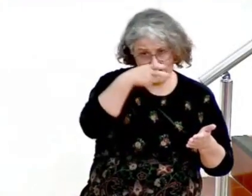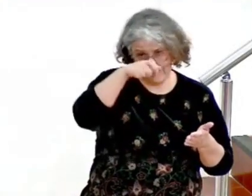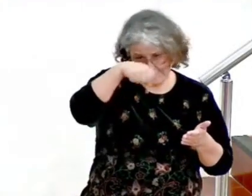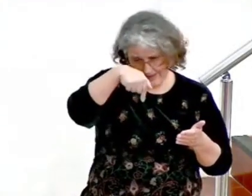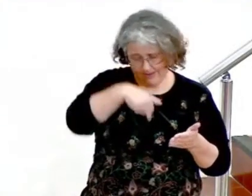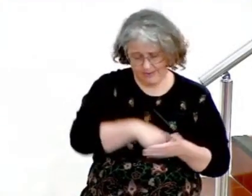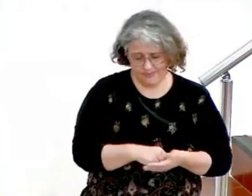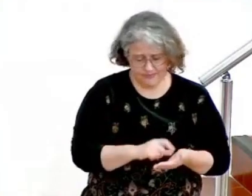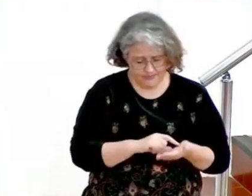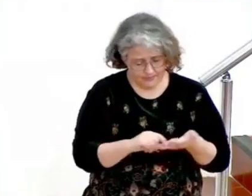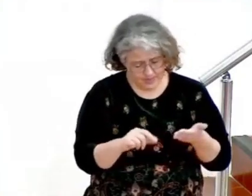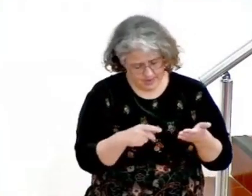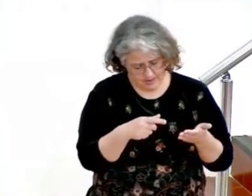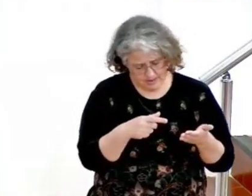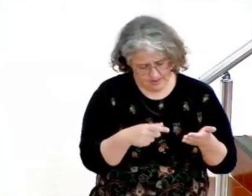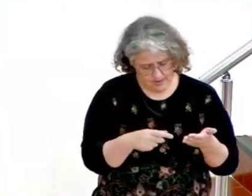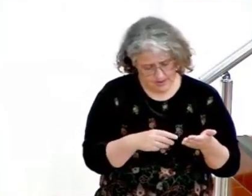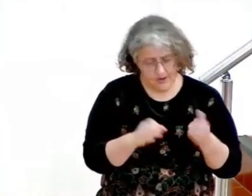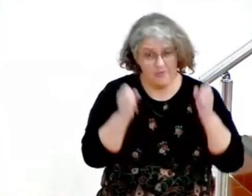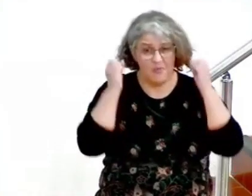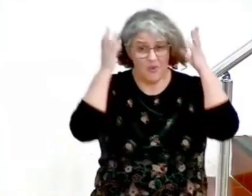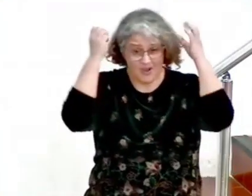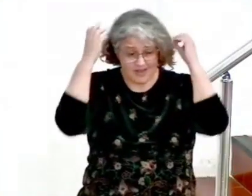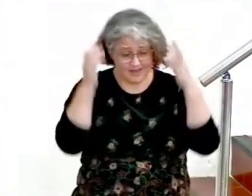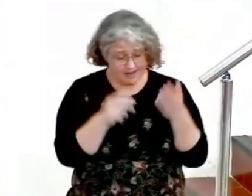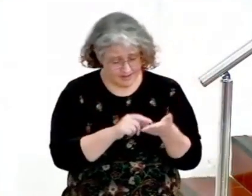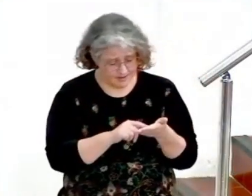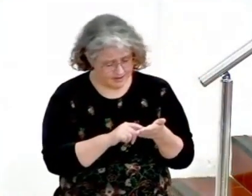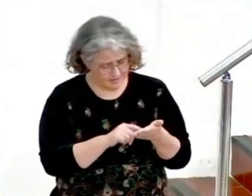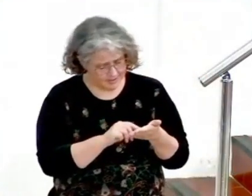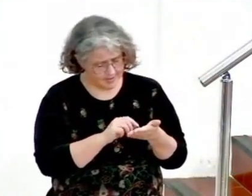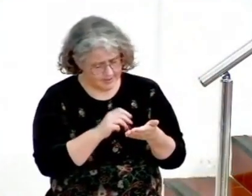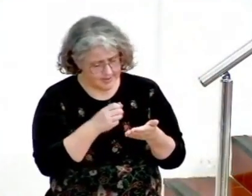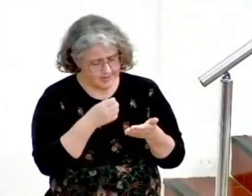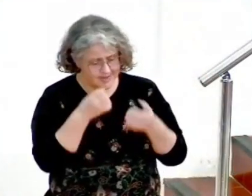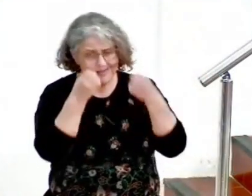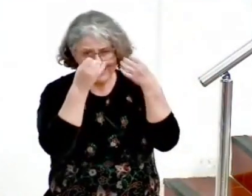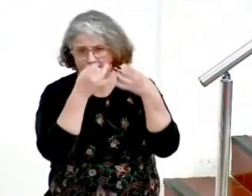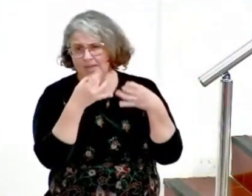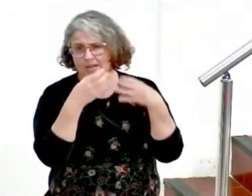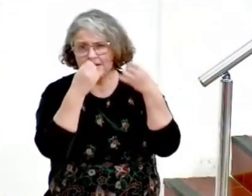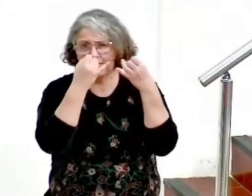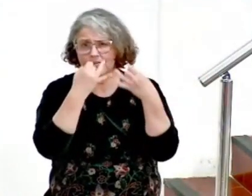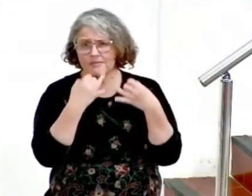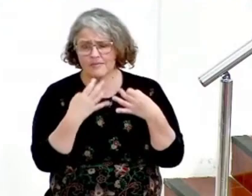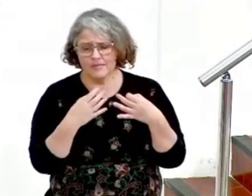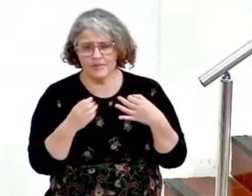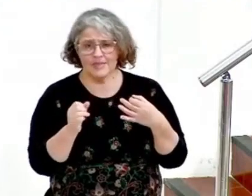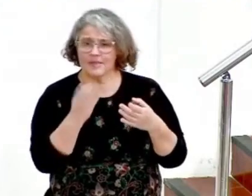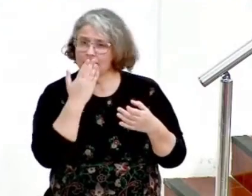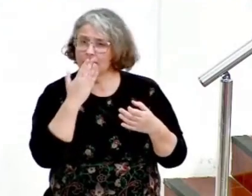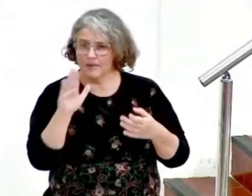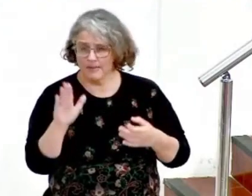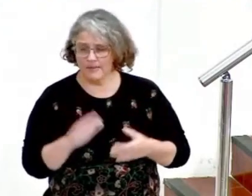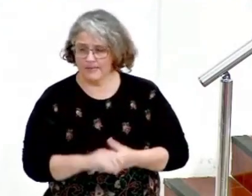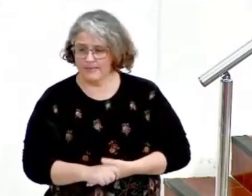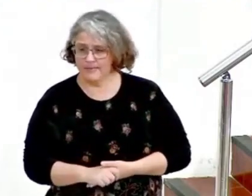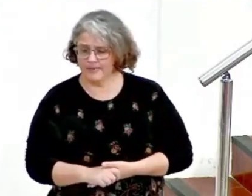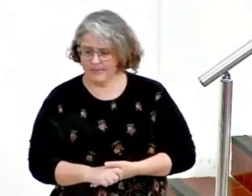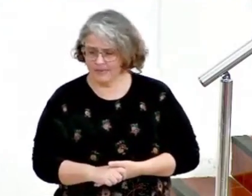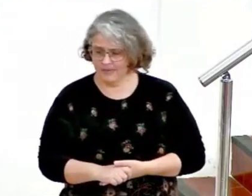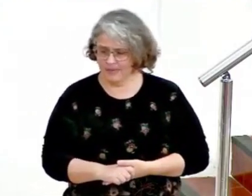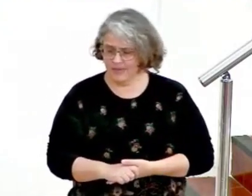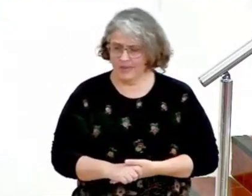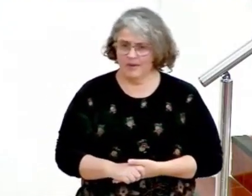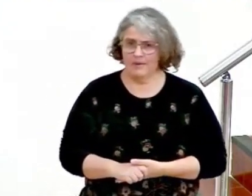o autor, Moisés, trazendo alguns detalhes. a respeito dessa promessa. Ele começa